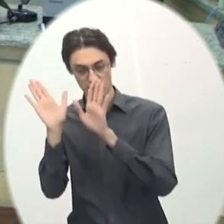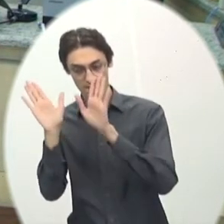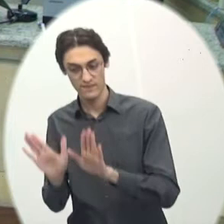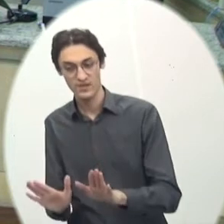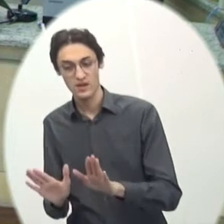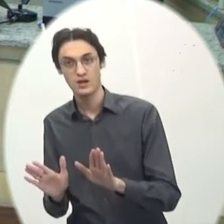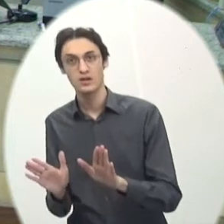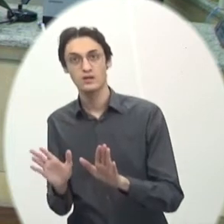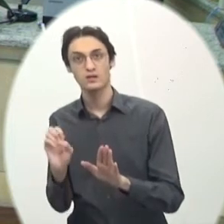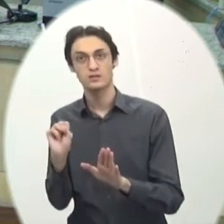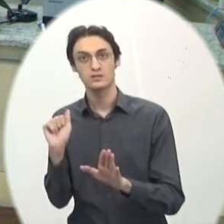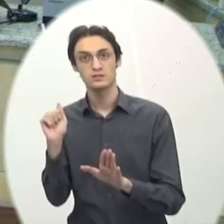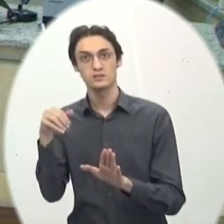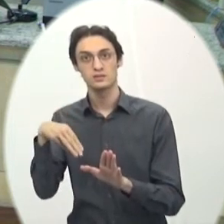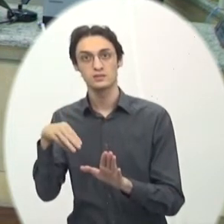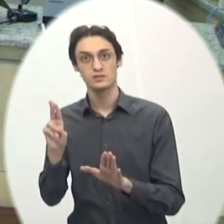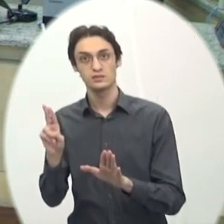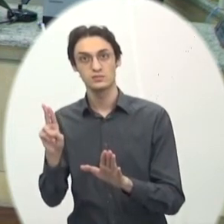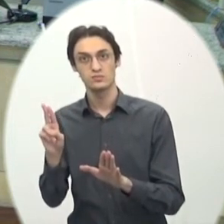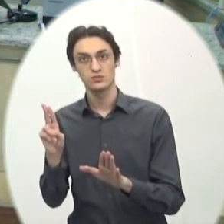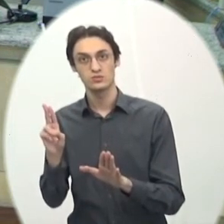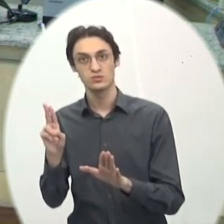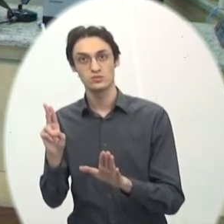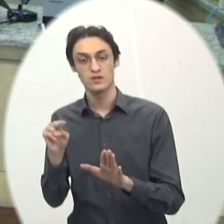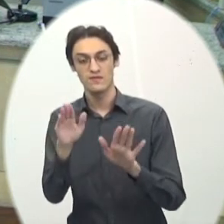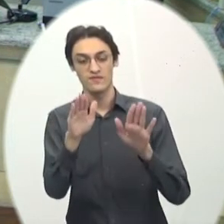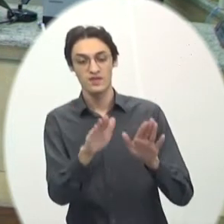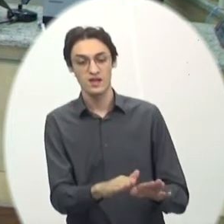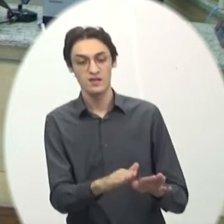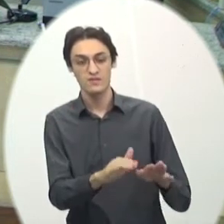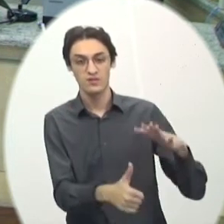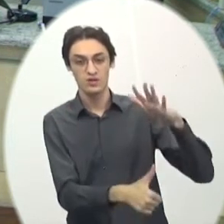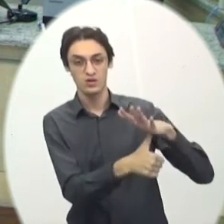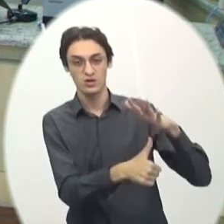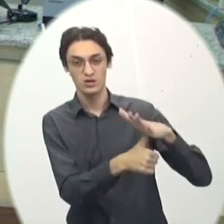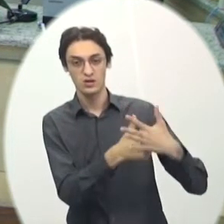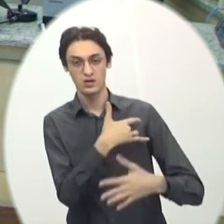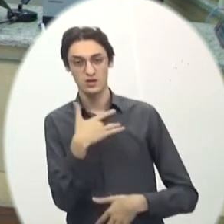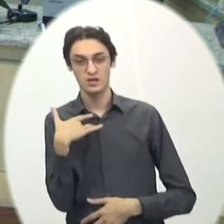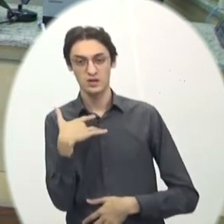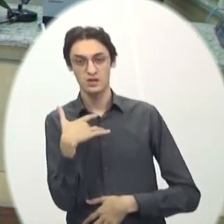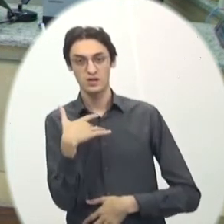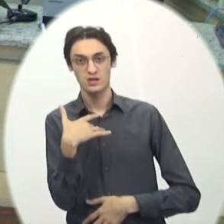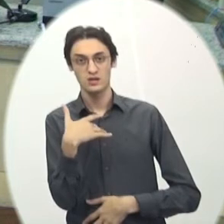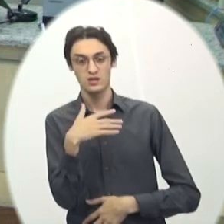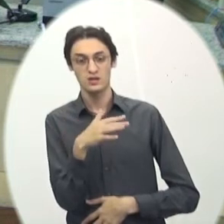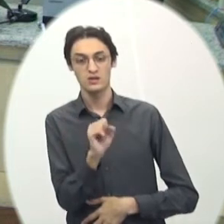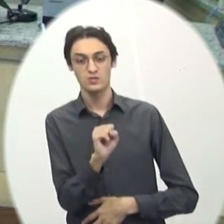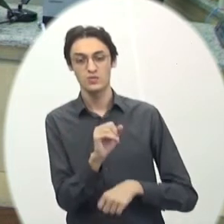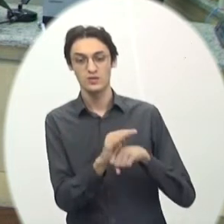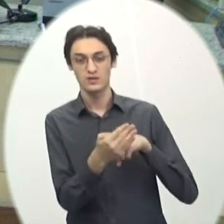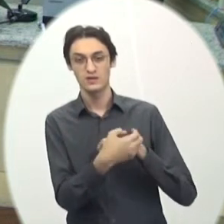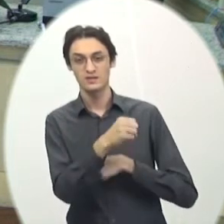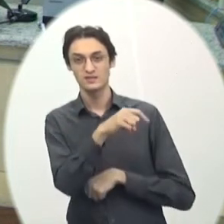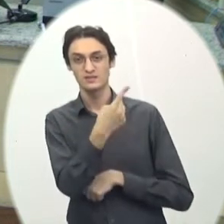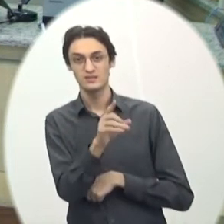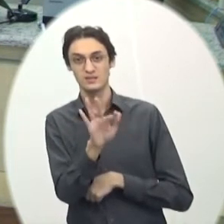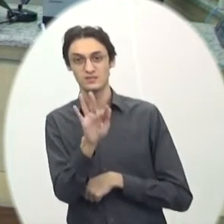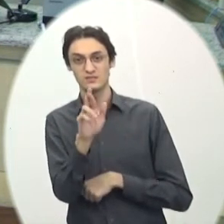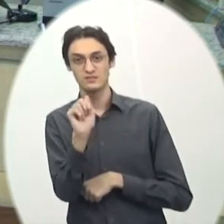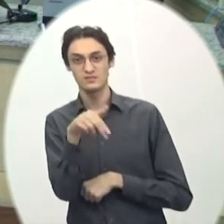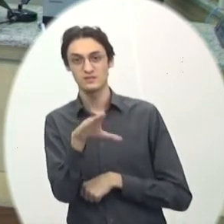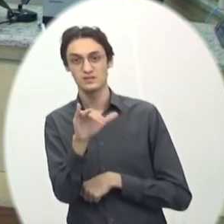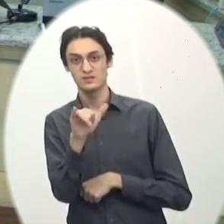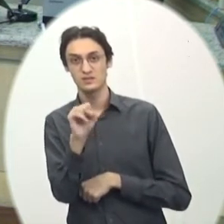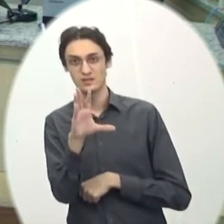base do SAMU, eles não permaneciam na base... lá no São Francisco, onde era a empresa. E